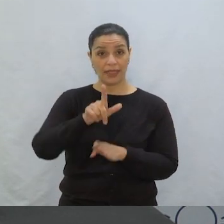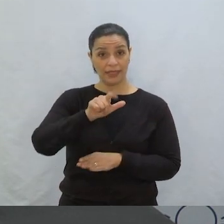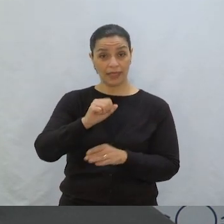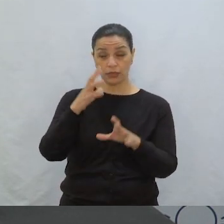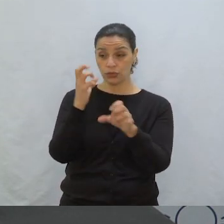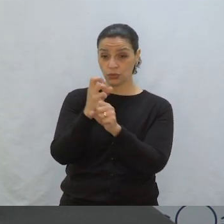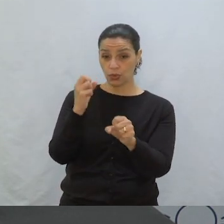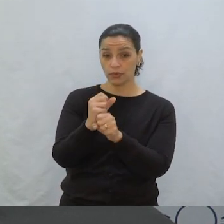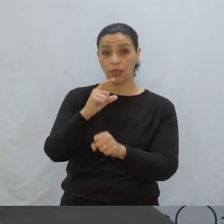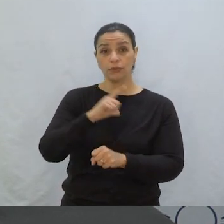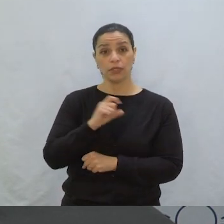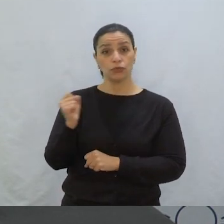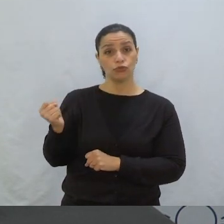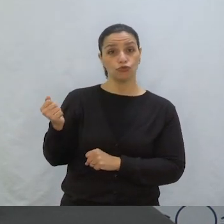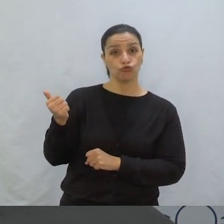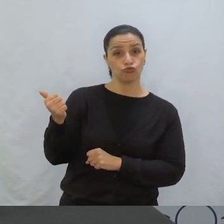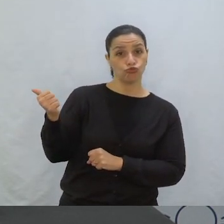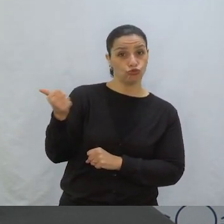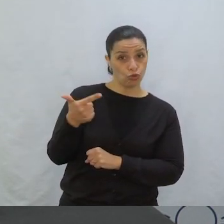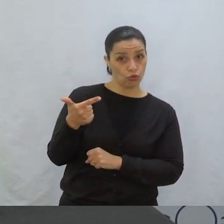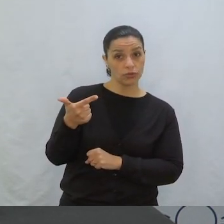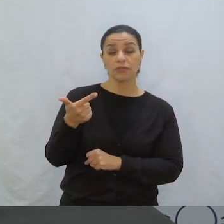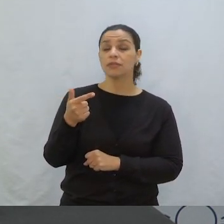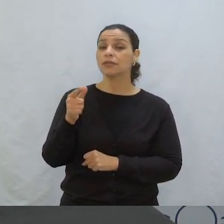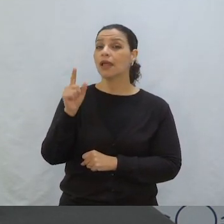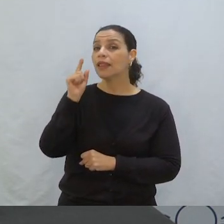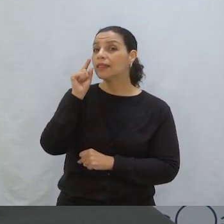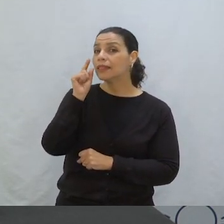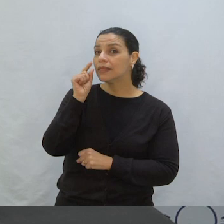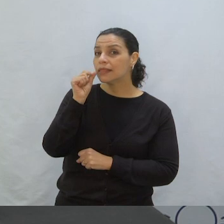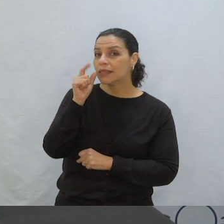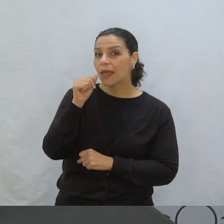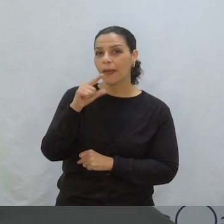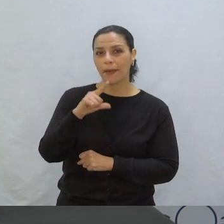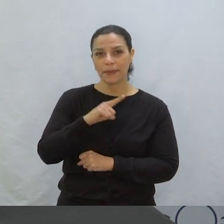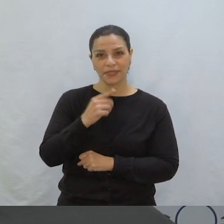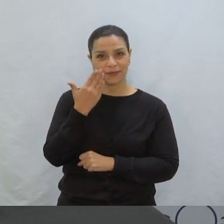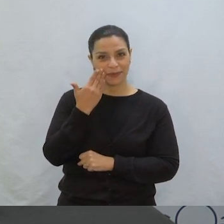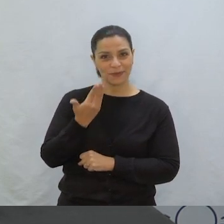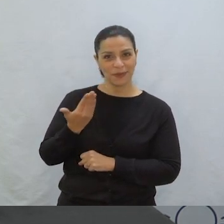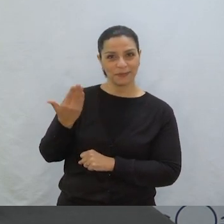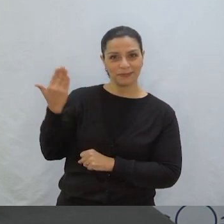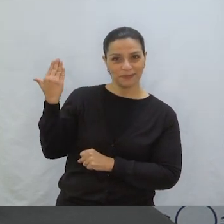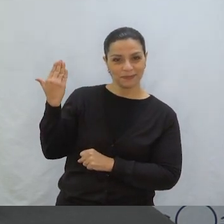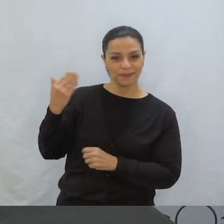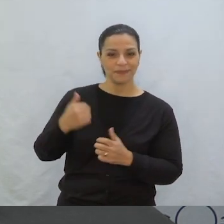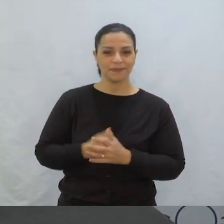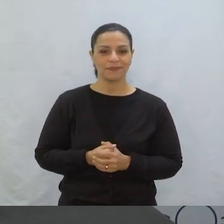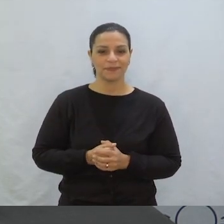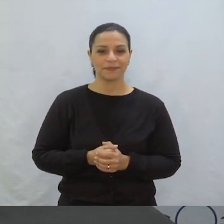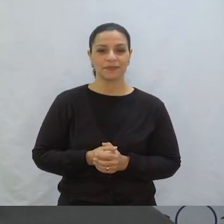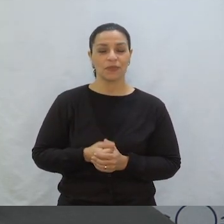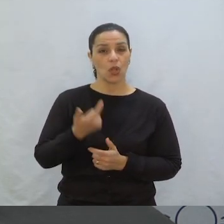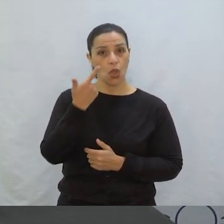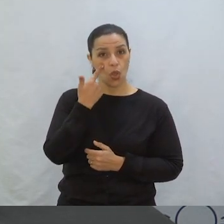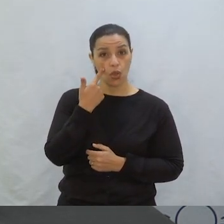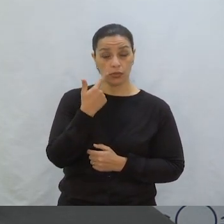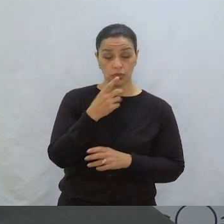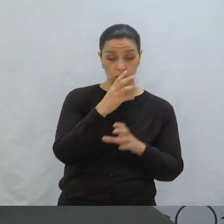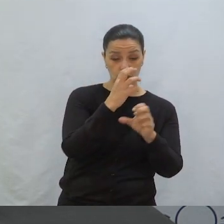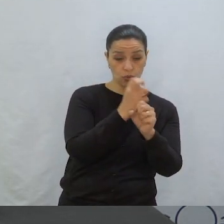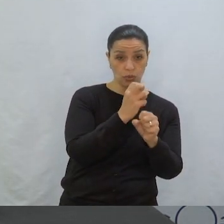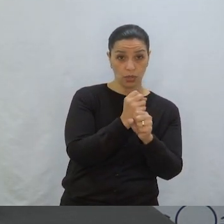a Lia tem ao todo 12 lápis. Vamos ver aqui na tela, ó.